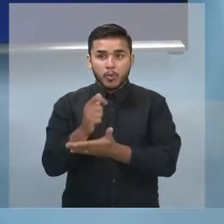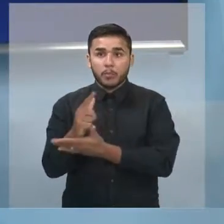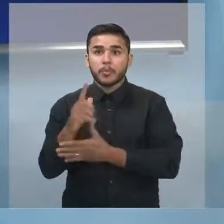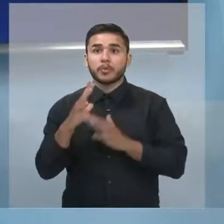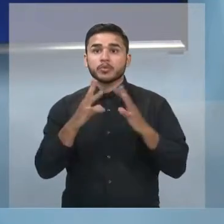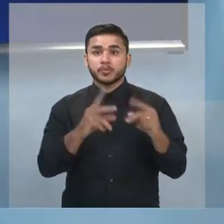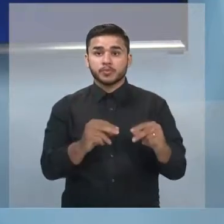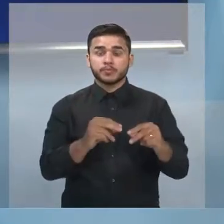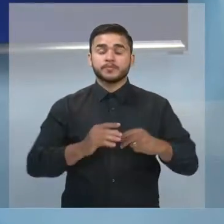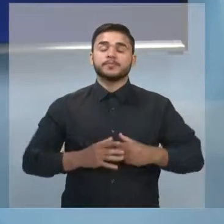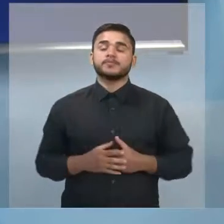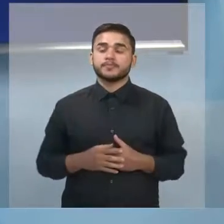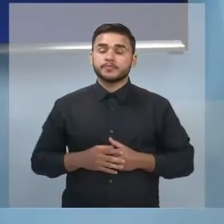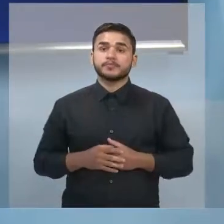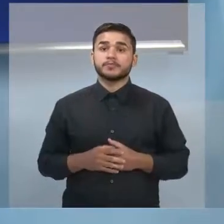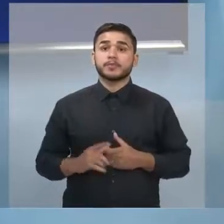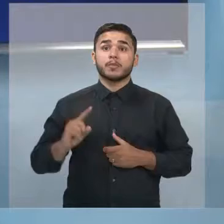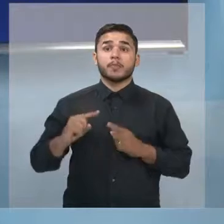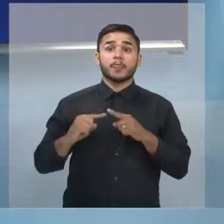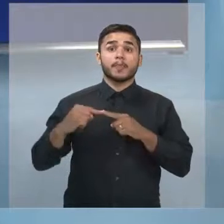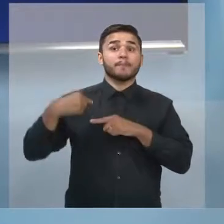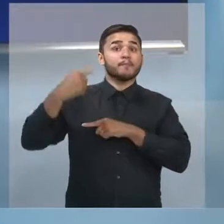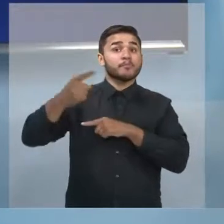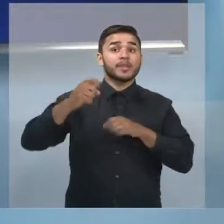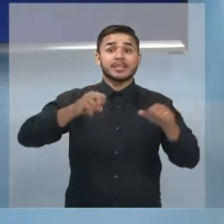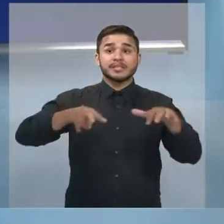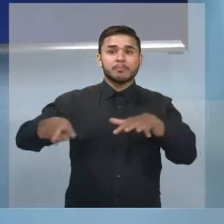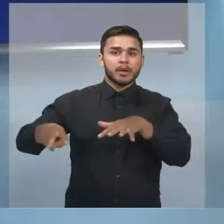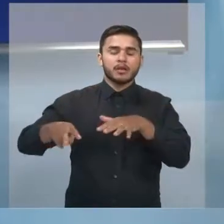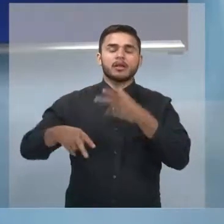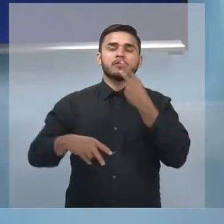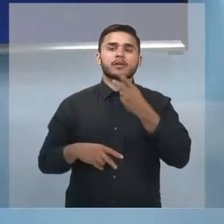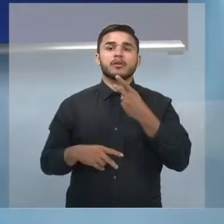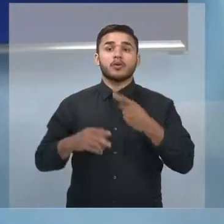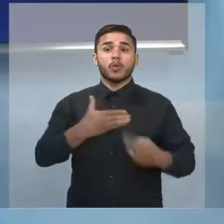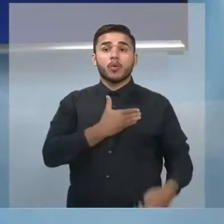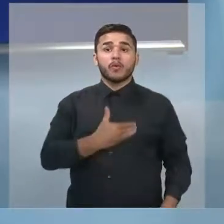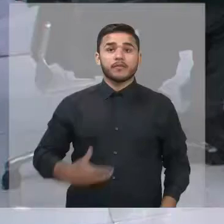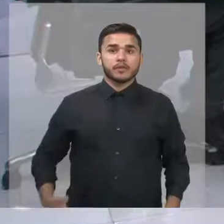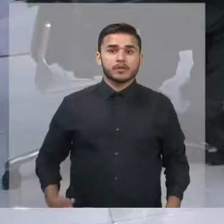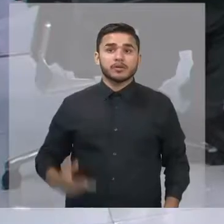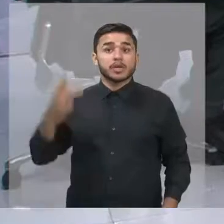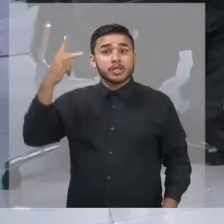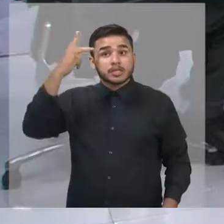semana posterior, o governador de São Paulo, do PSDB,